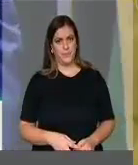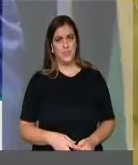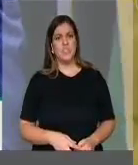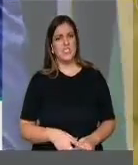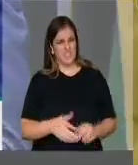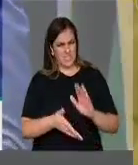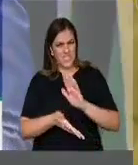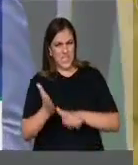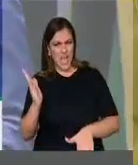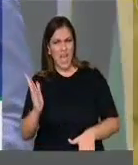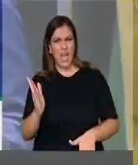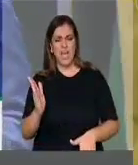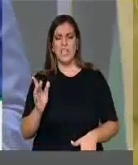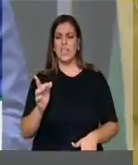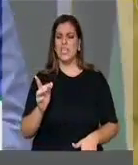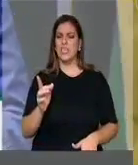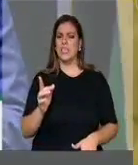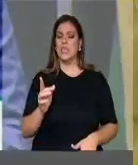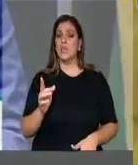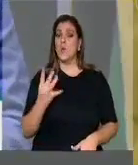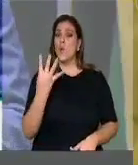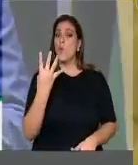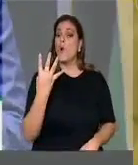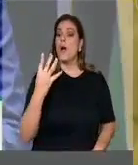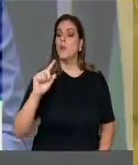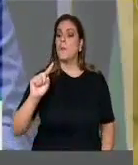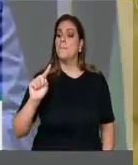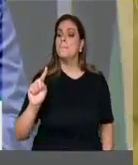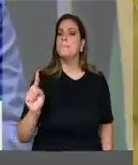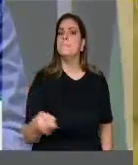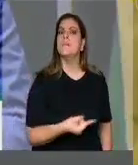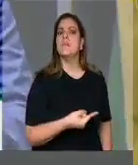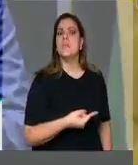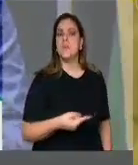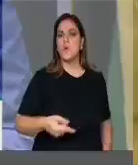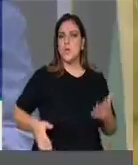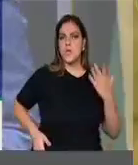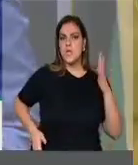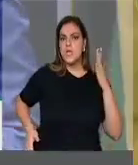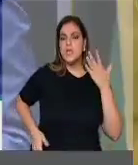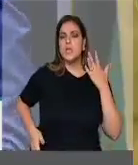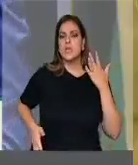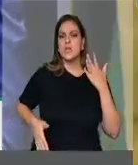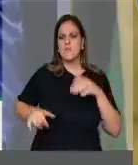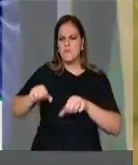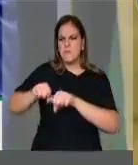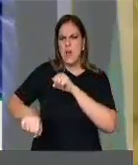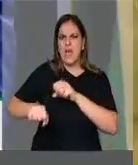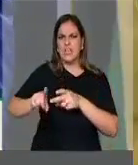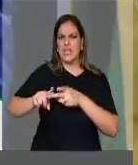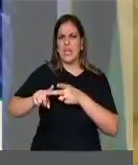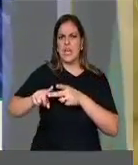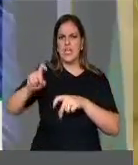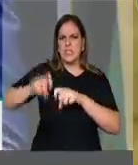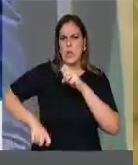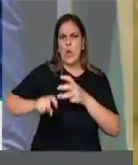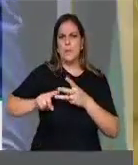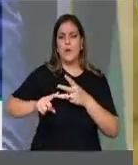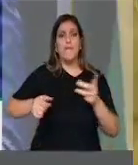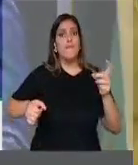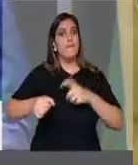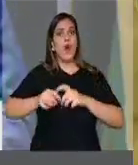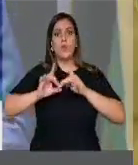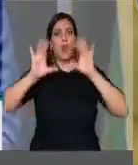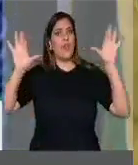saidinhas durante o ano dá um número de 4 mil criminosos, assassinos, estupradores, dentre outros, de volta nas ruas.